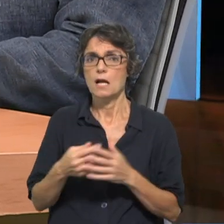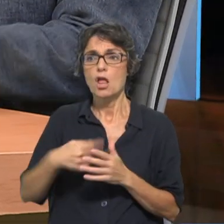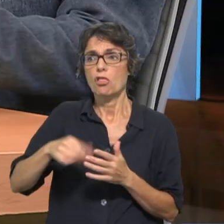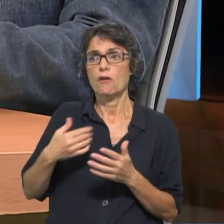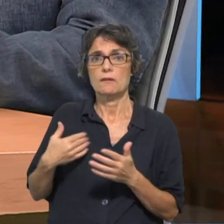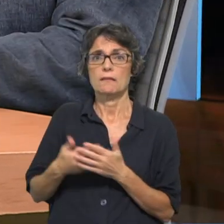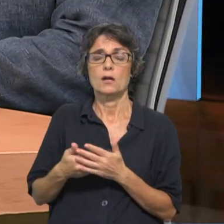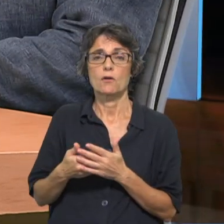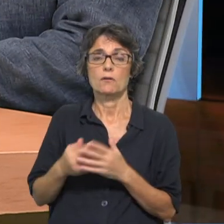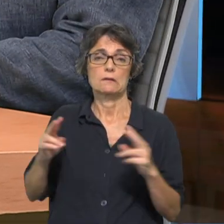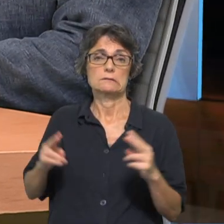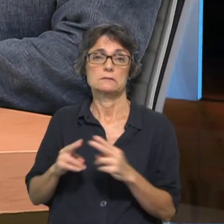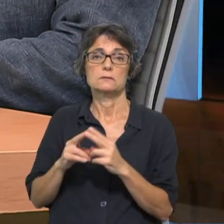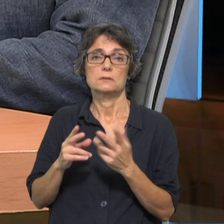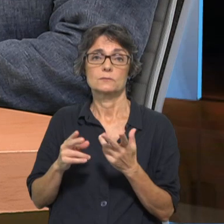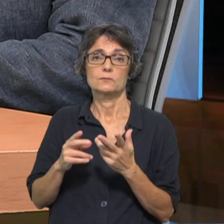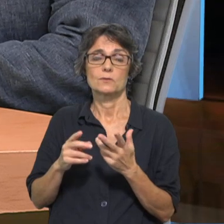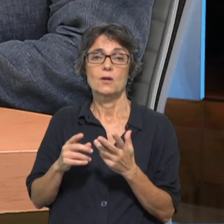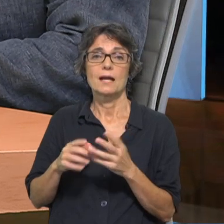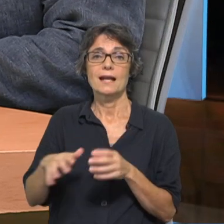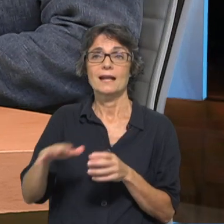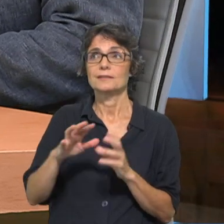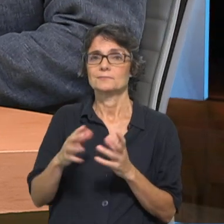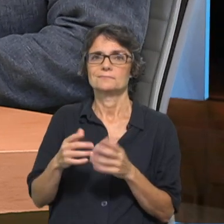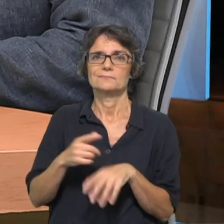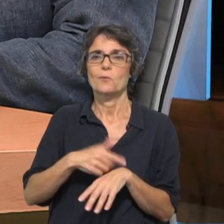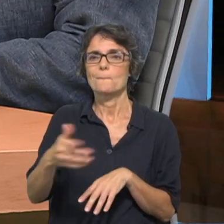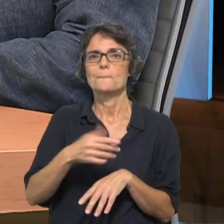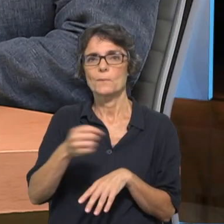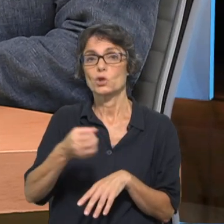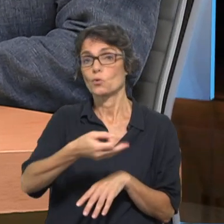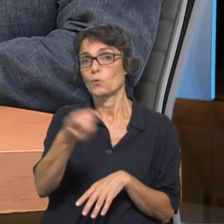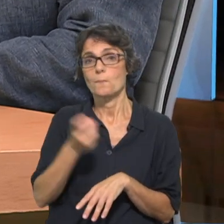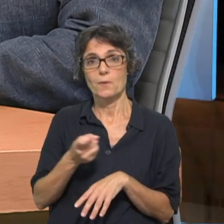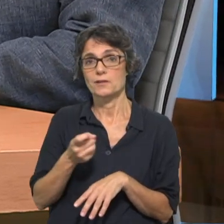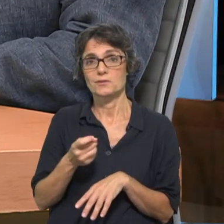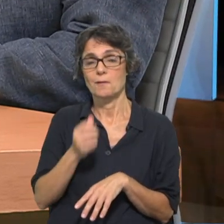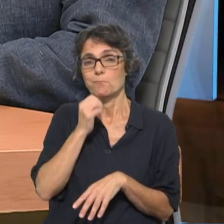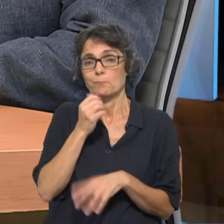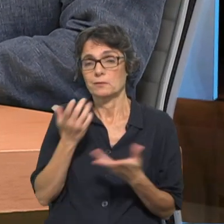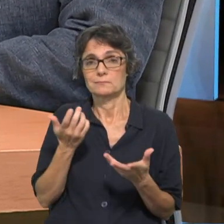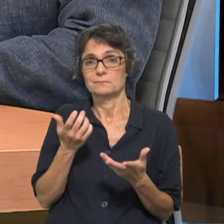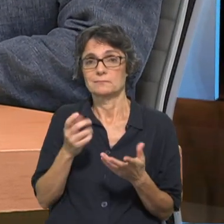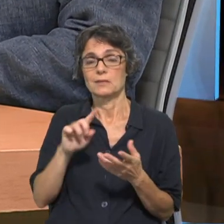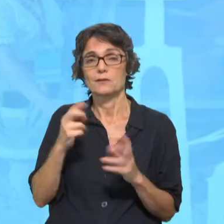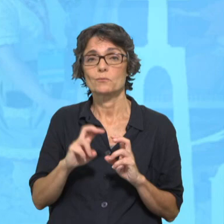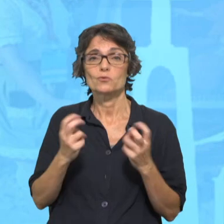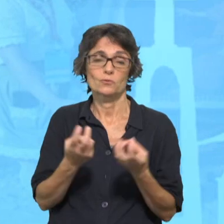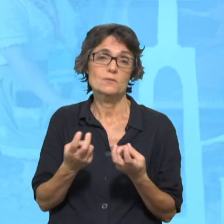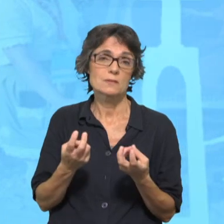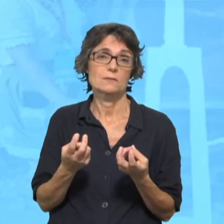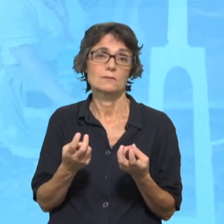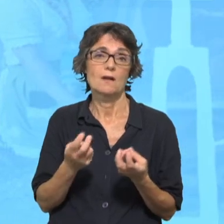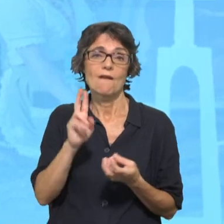fazer sínodos em clima de paz desde o Concílio Vaticano II, porque efetivamente a humanidade está sempre em guerra. E